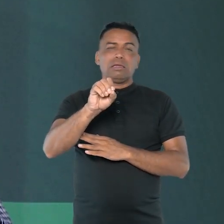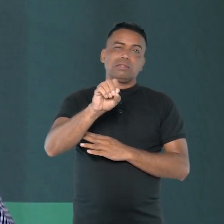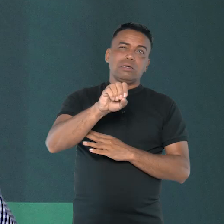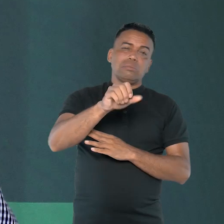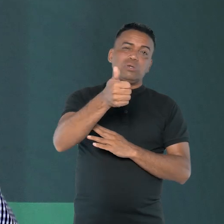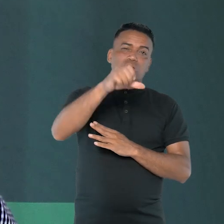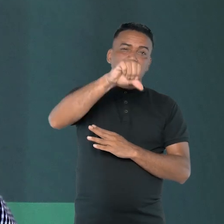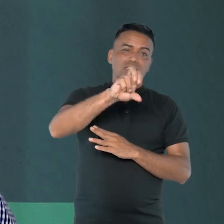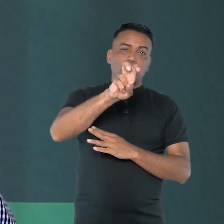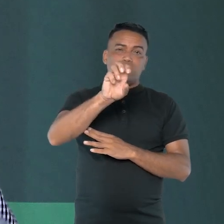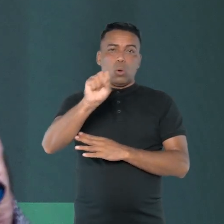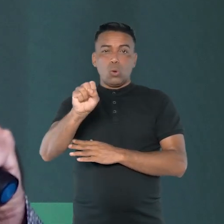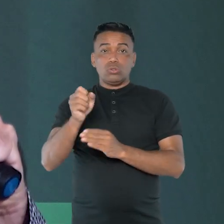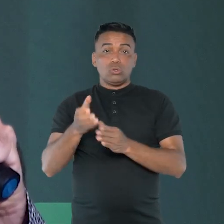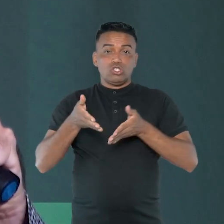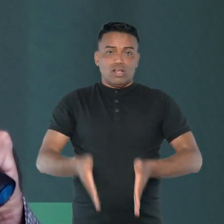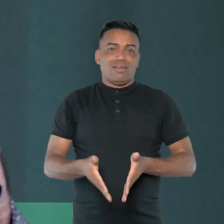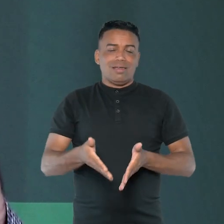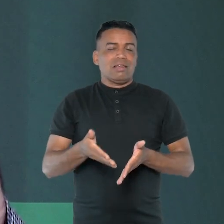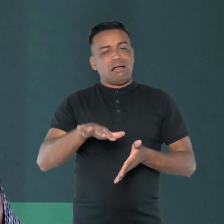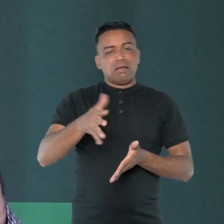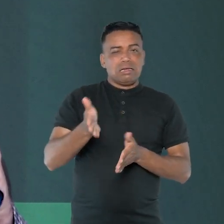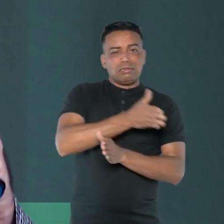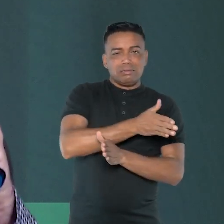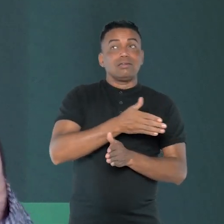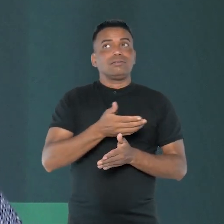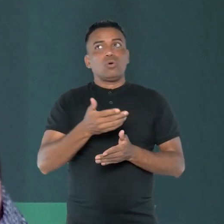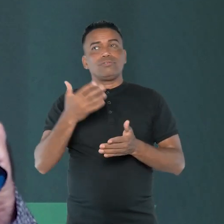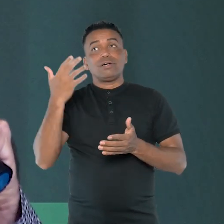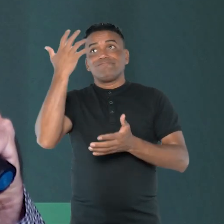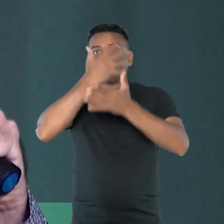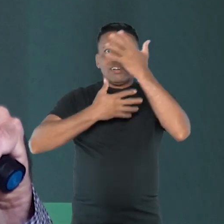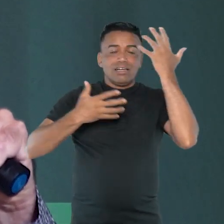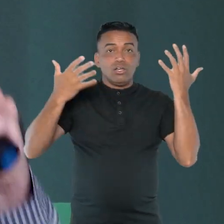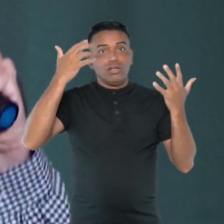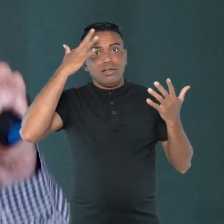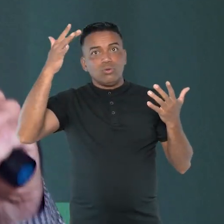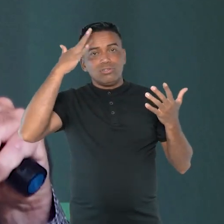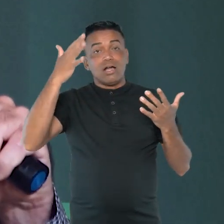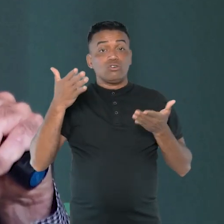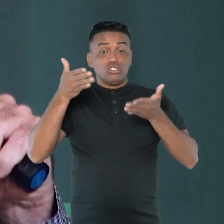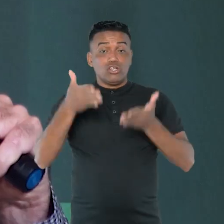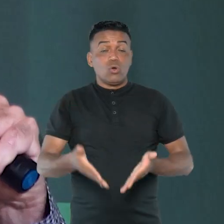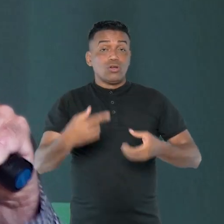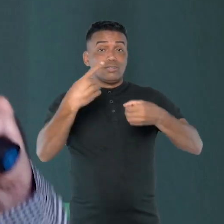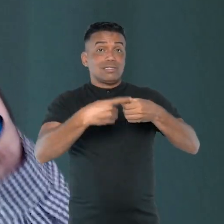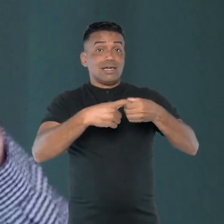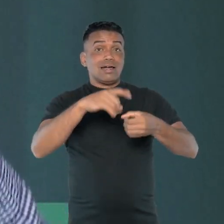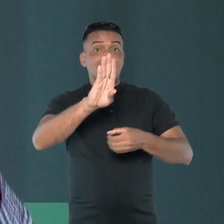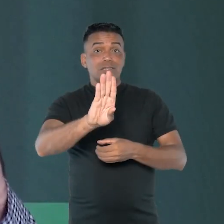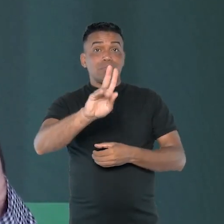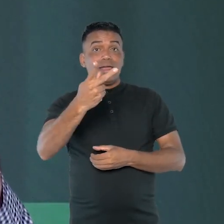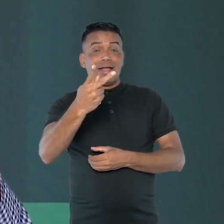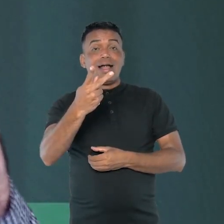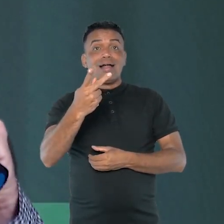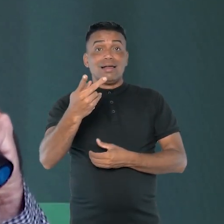1958, e ele vem na ilusão, por isso que eu falei da ilusão literária, de que chegou à cidade dos escritores, porque foram